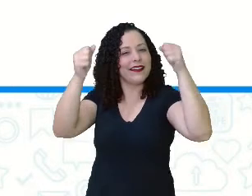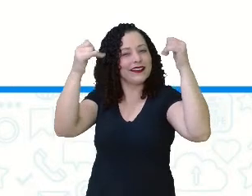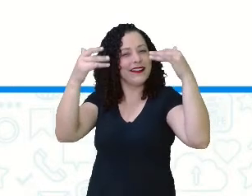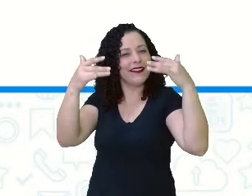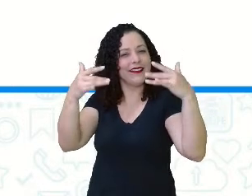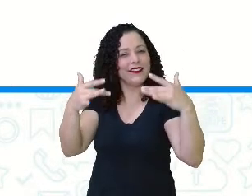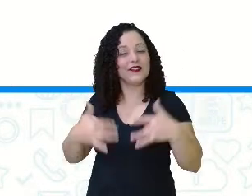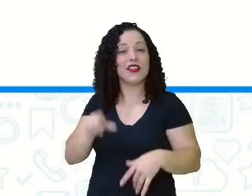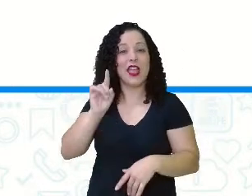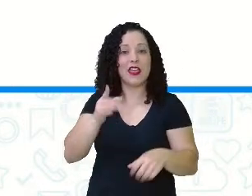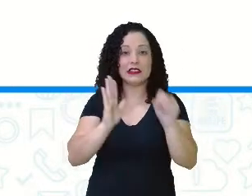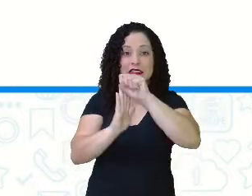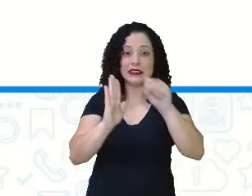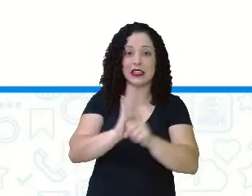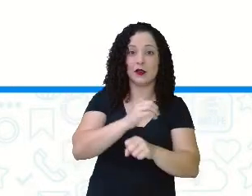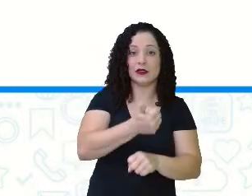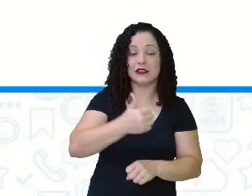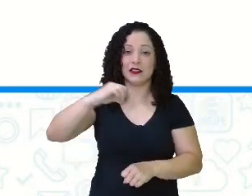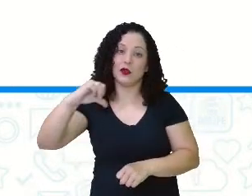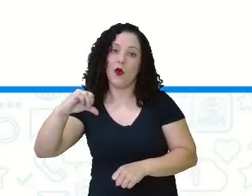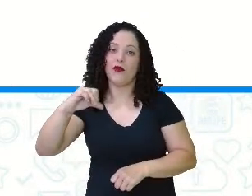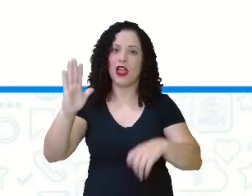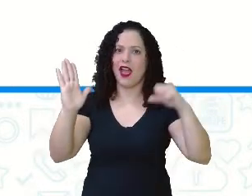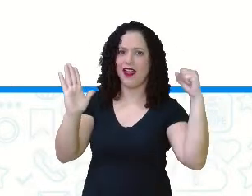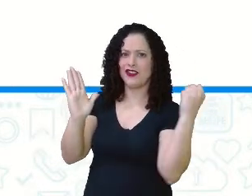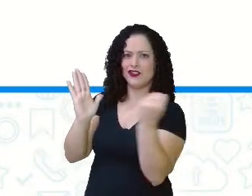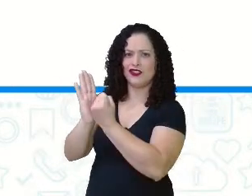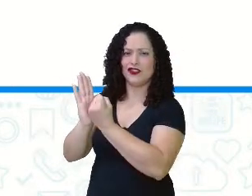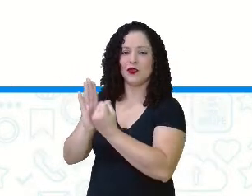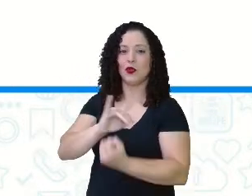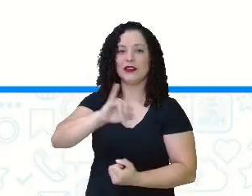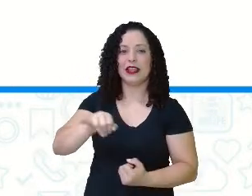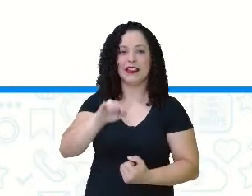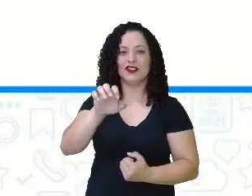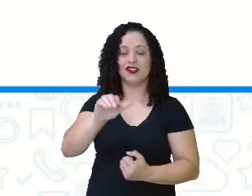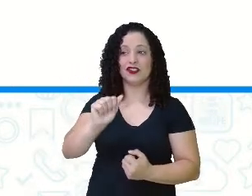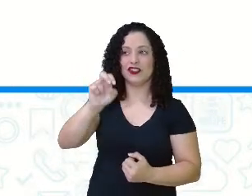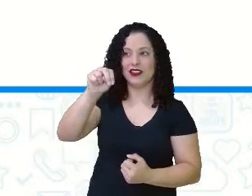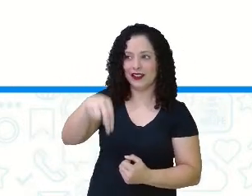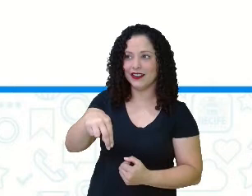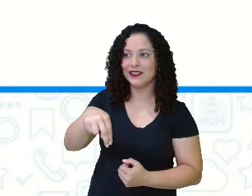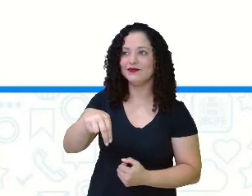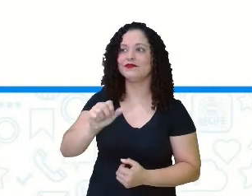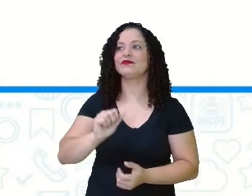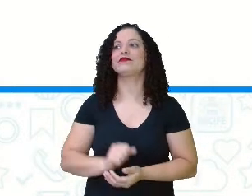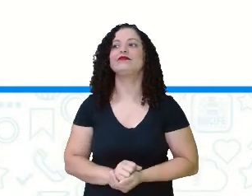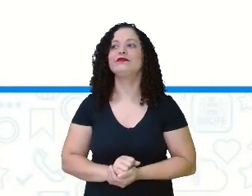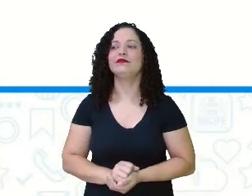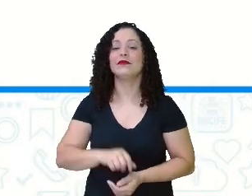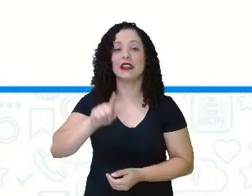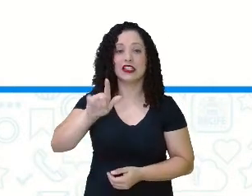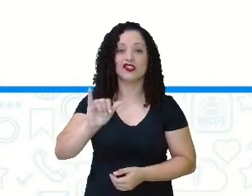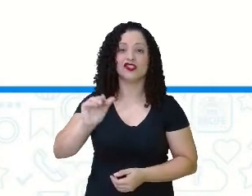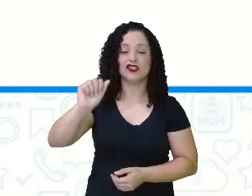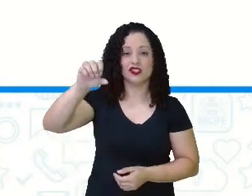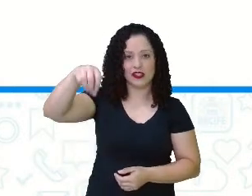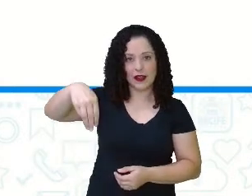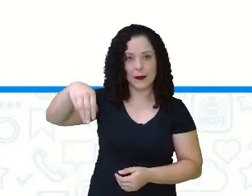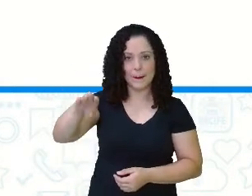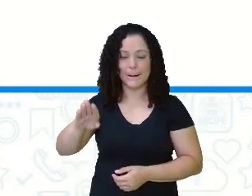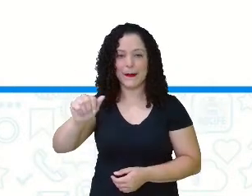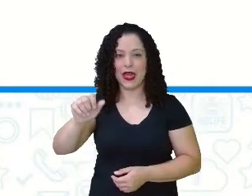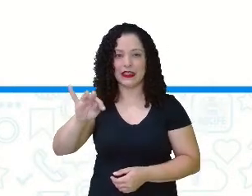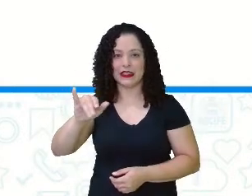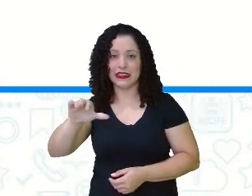XIX, cujo primeiro registro escrito é de Jean-Baptiste Basile. A versão mais popular foi